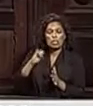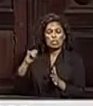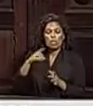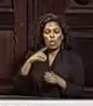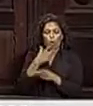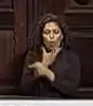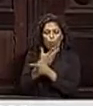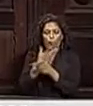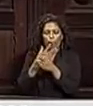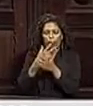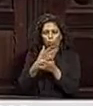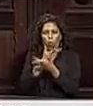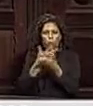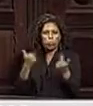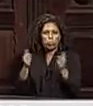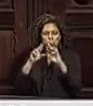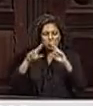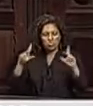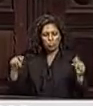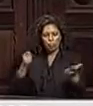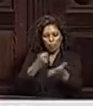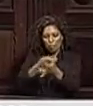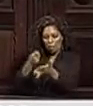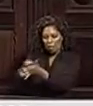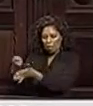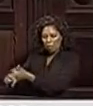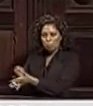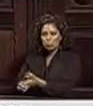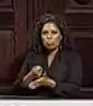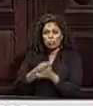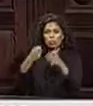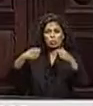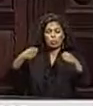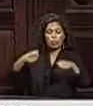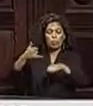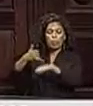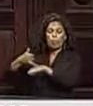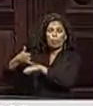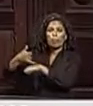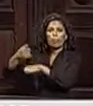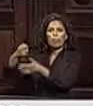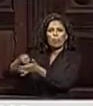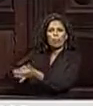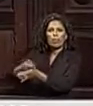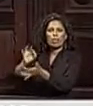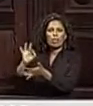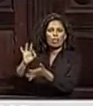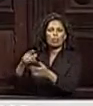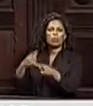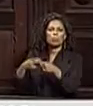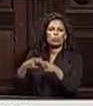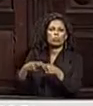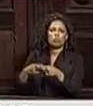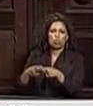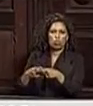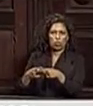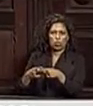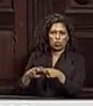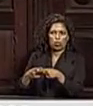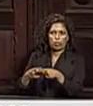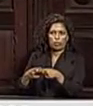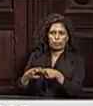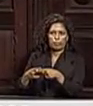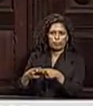nacional. Essa é uma, viu, deputado Luiz Paulo? Essa é uma menção muito importante. Aliás, durante muito tempo,